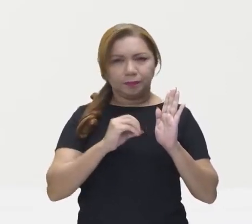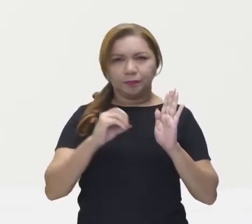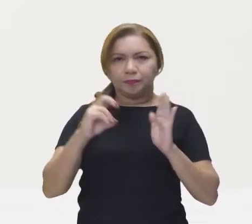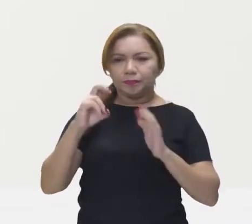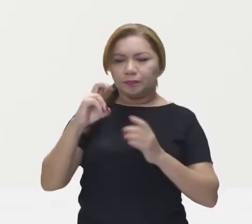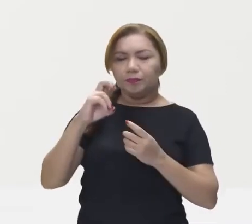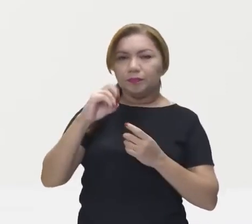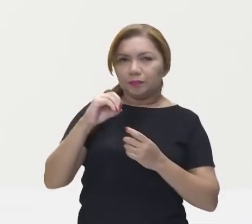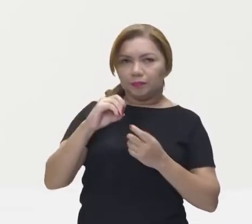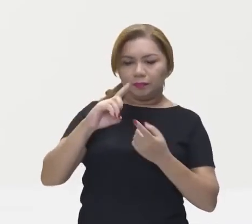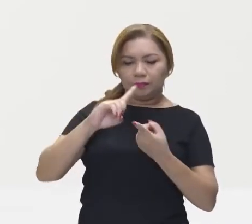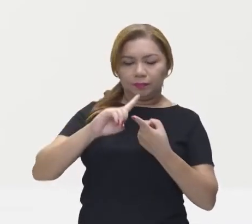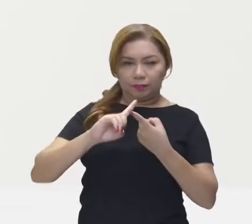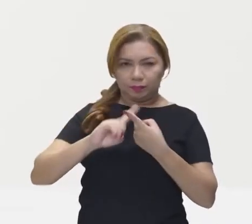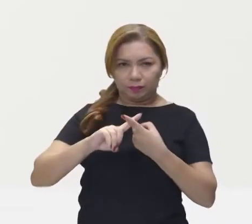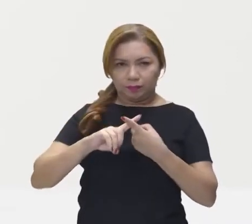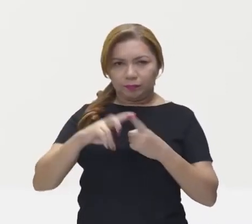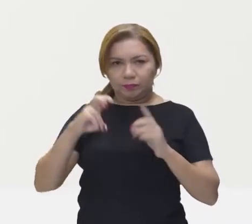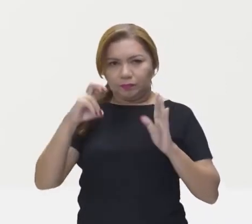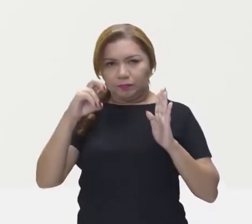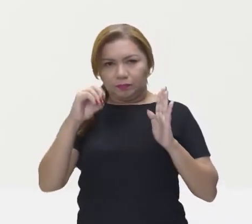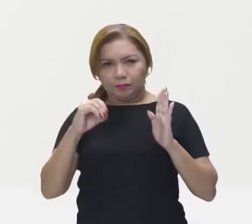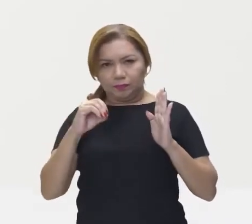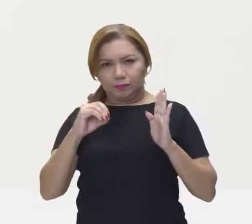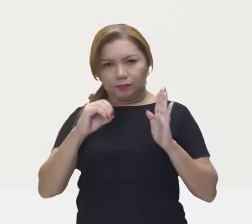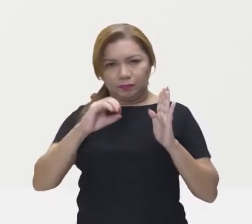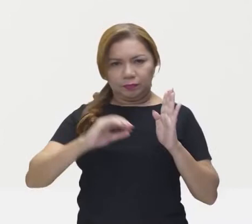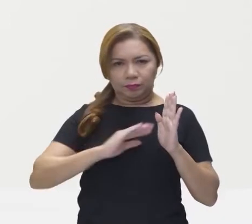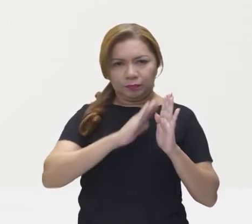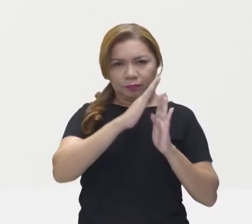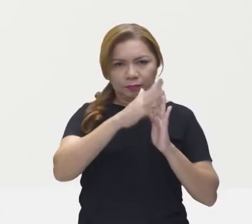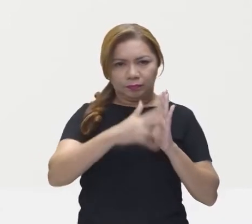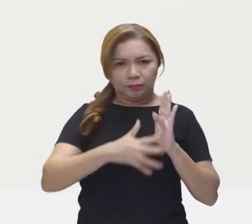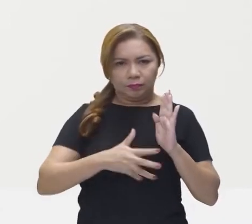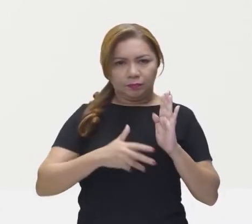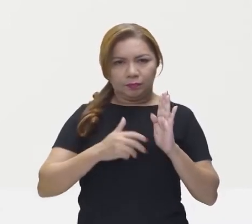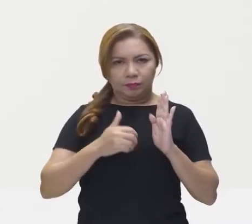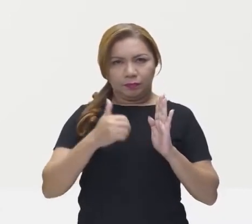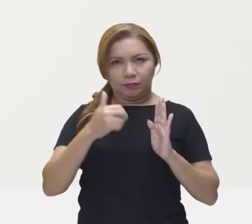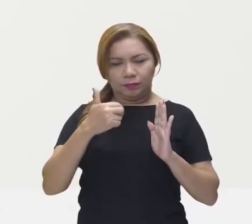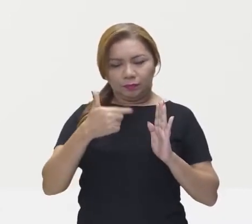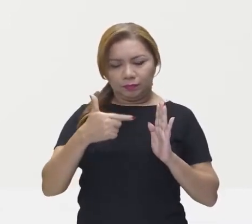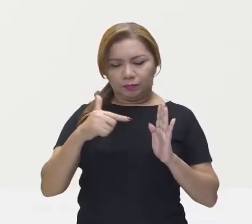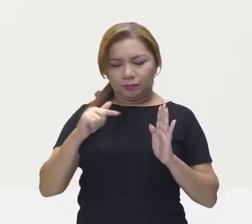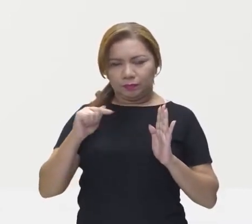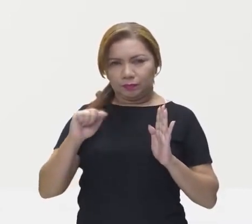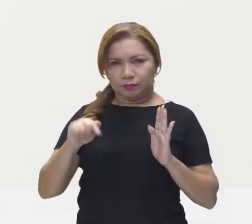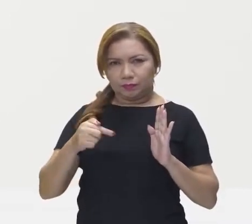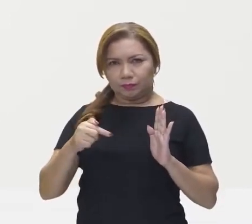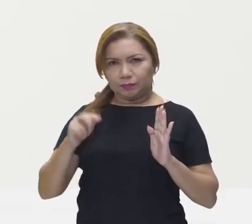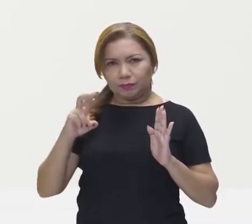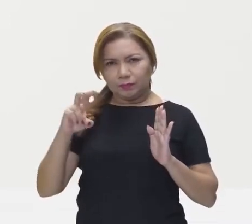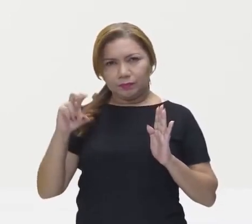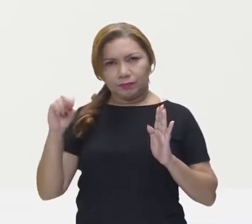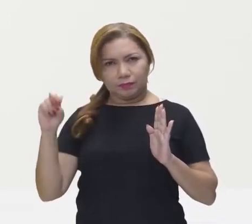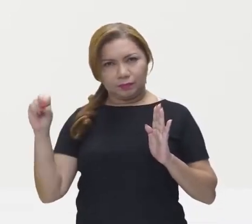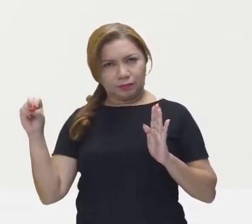2.500 metros quadrados. Beleza? Então, eu tenho aqui